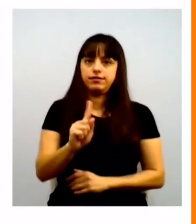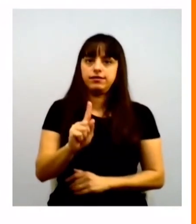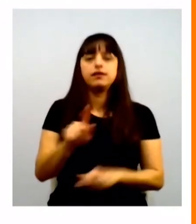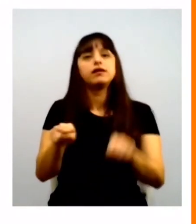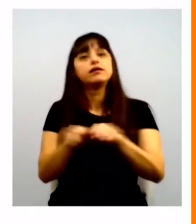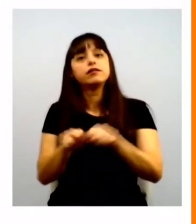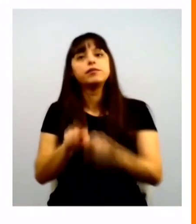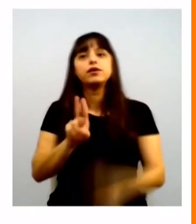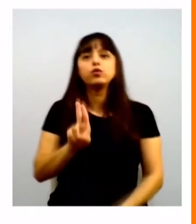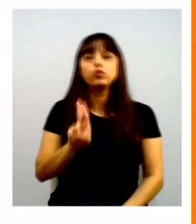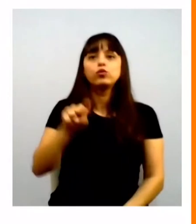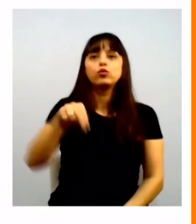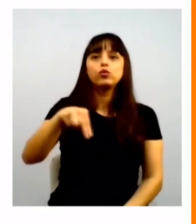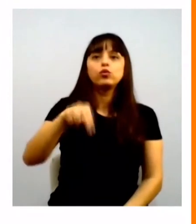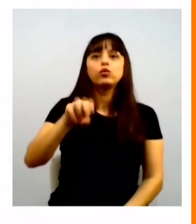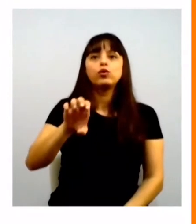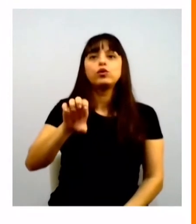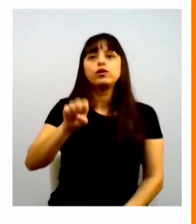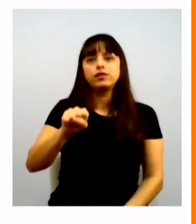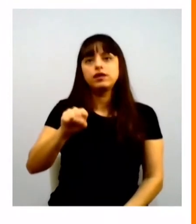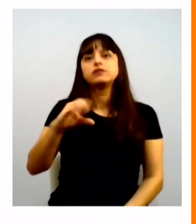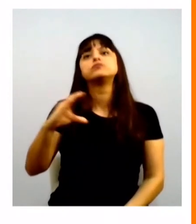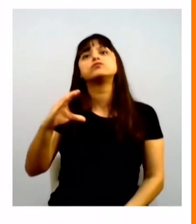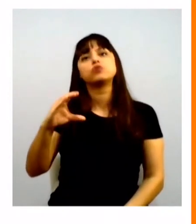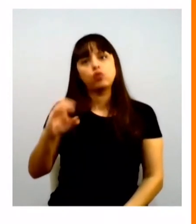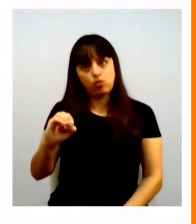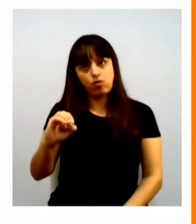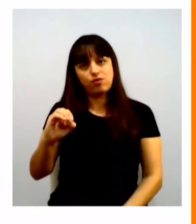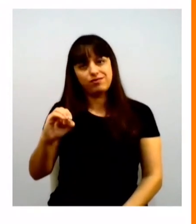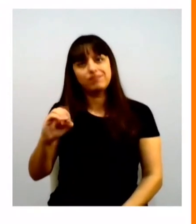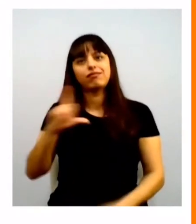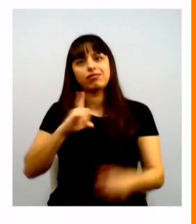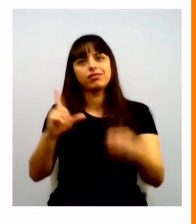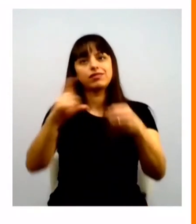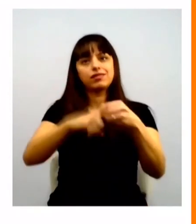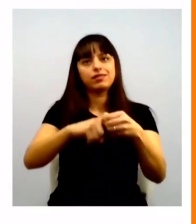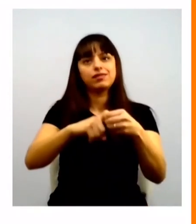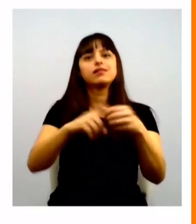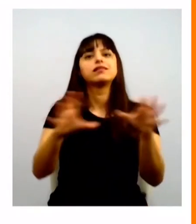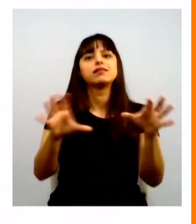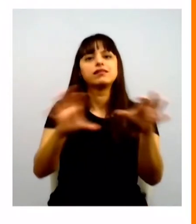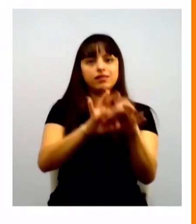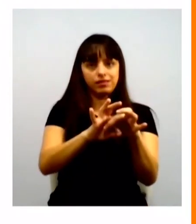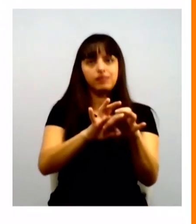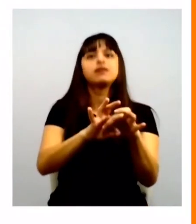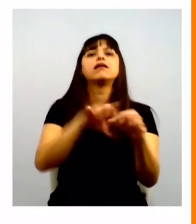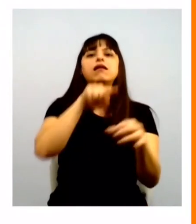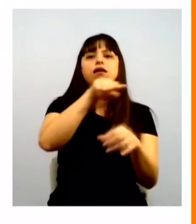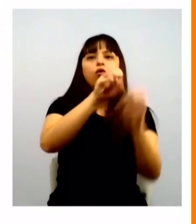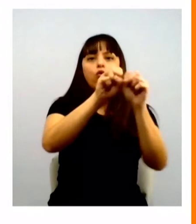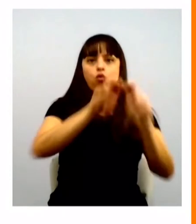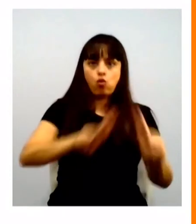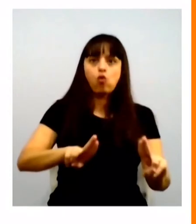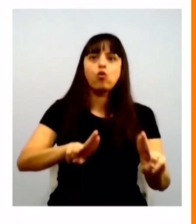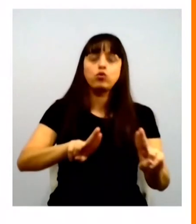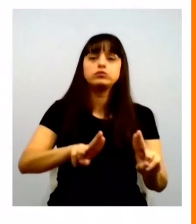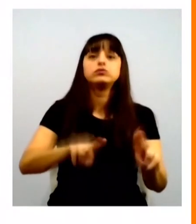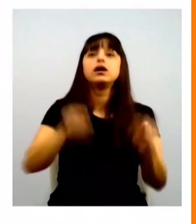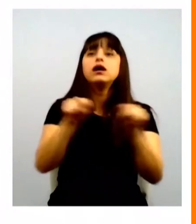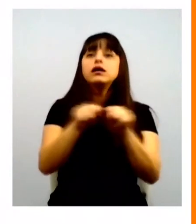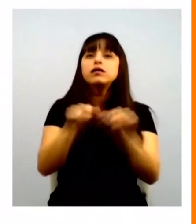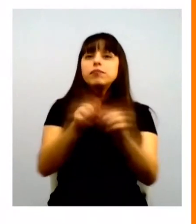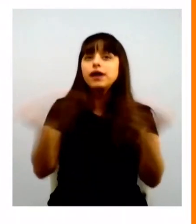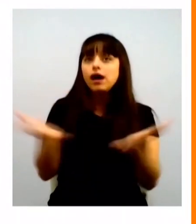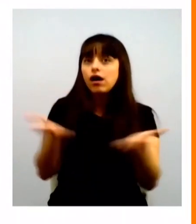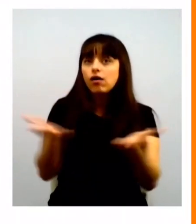e buscam uma publicação que acaba de fazer que se chama Indicadores de cultura para o